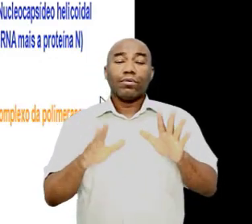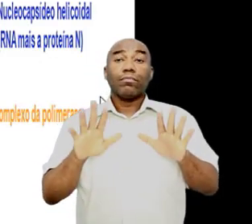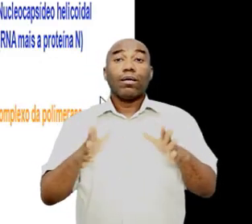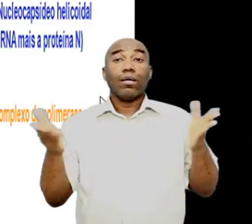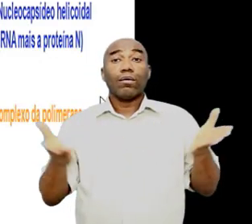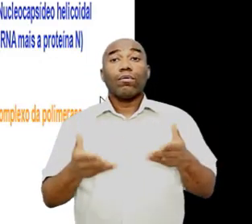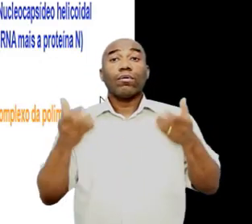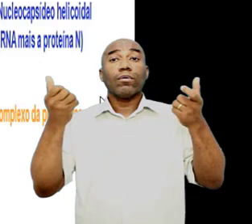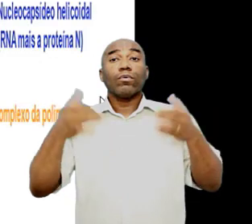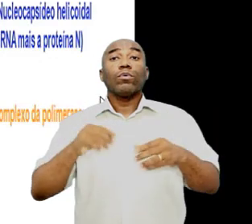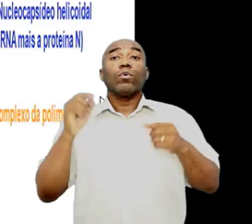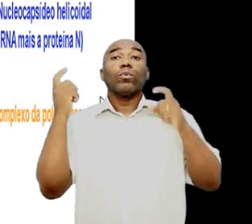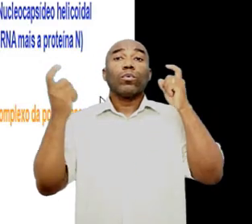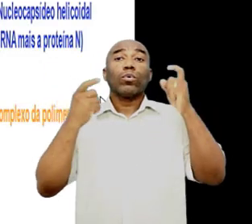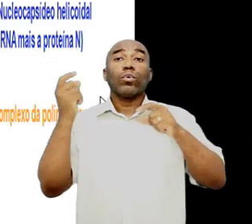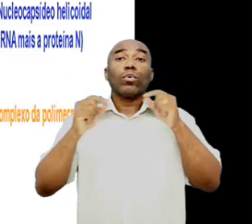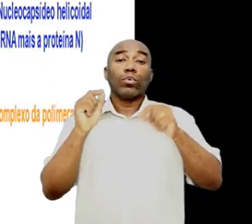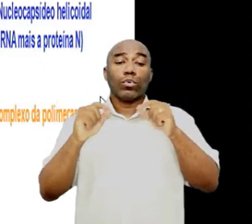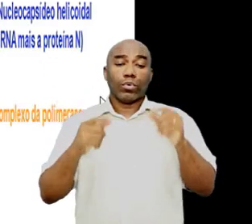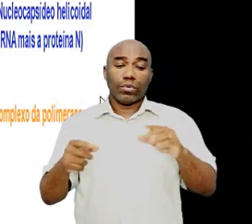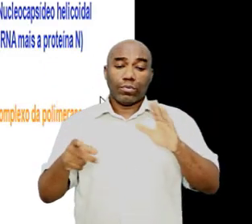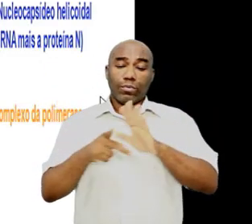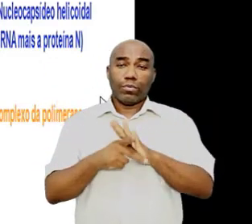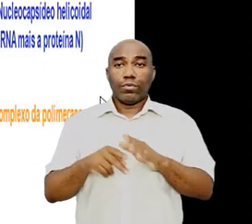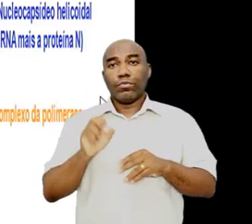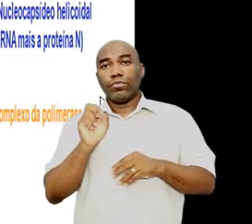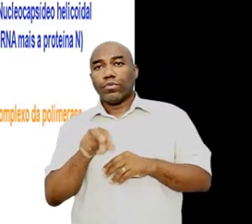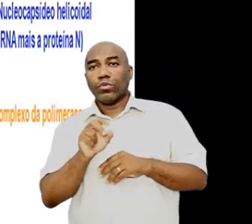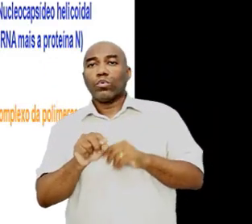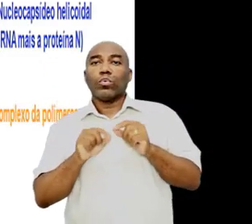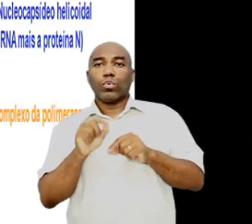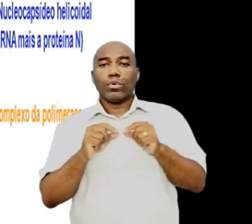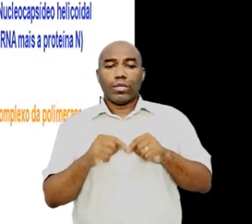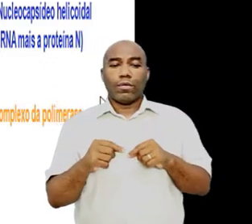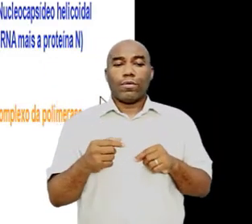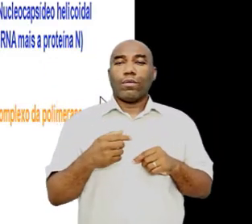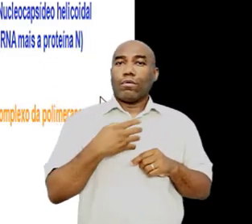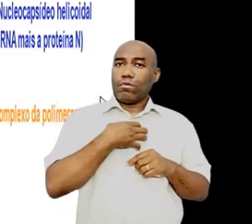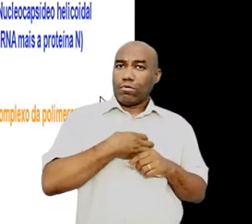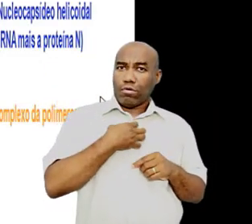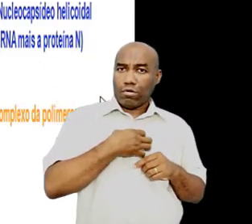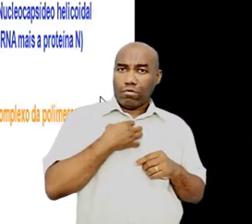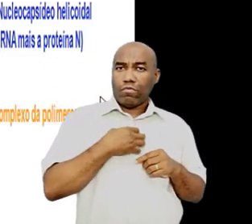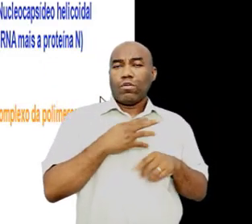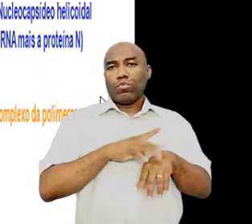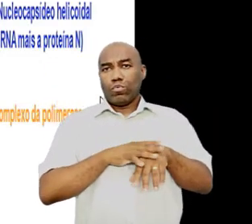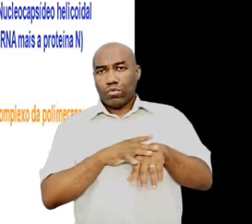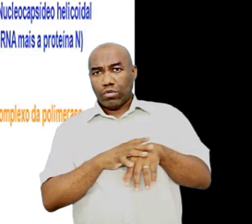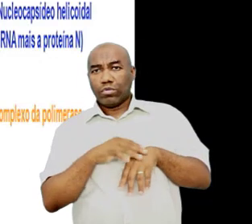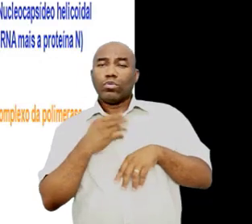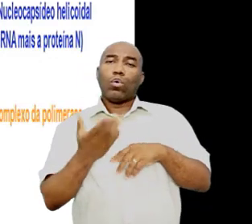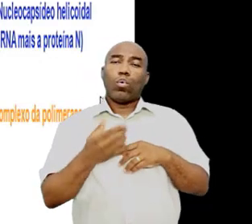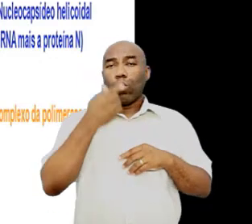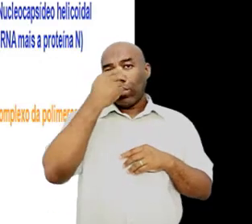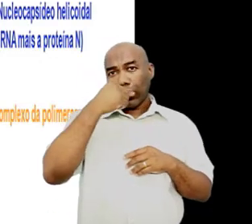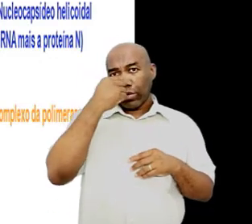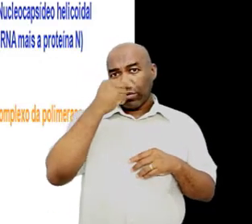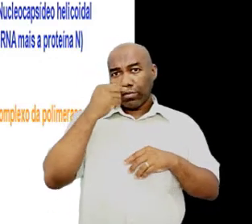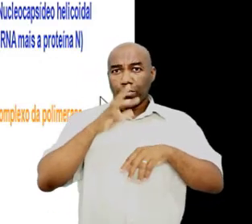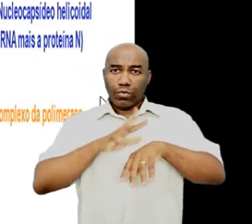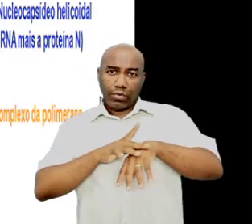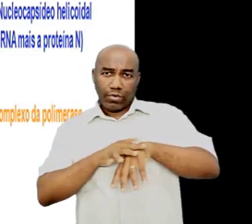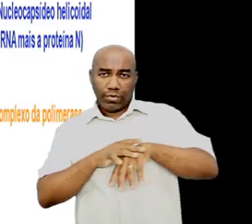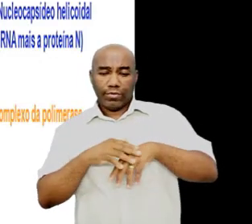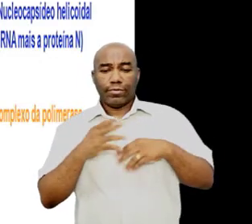com o quê? Com a estrutura do vírus. Vírus da raiva e vírus da gripe. Certo? Vamos para